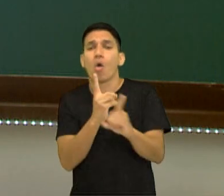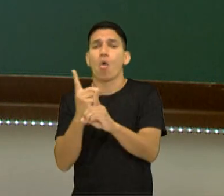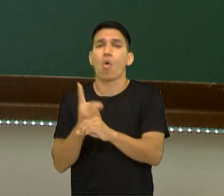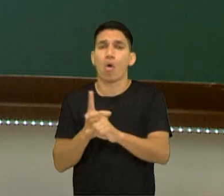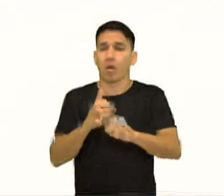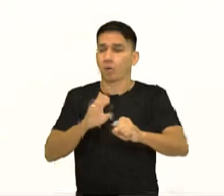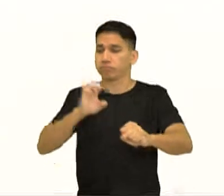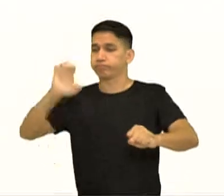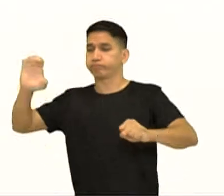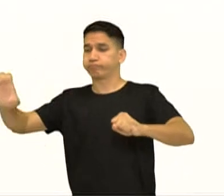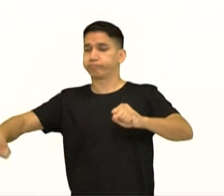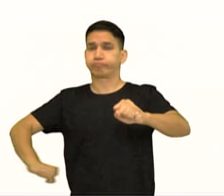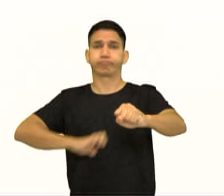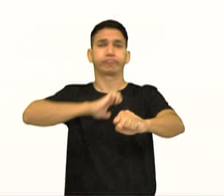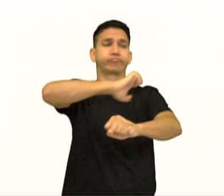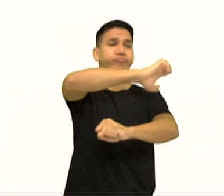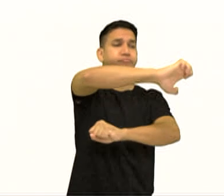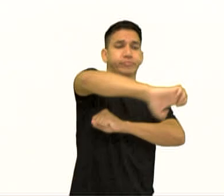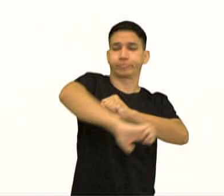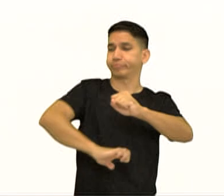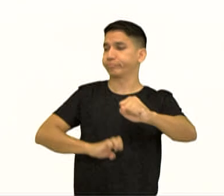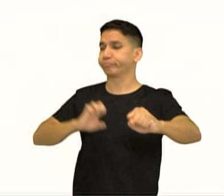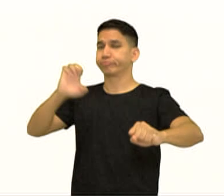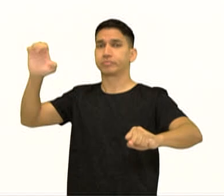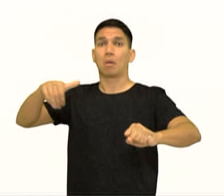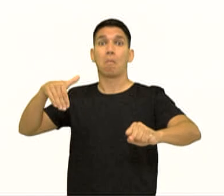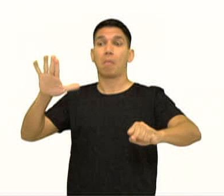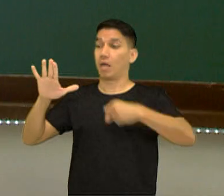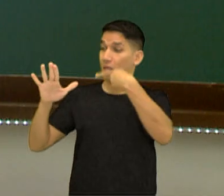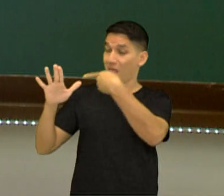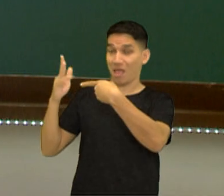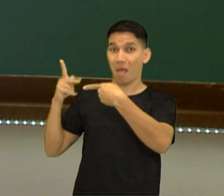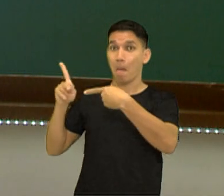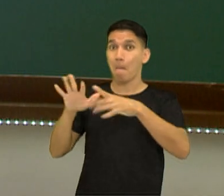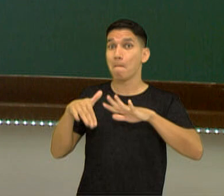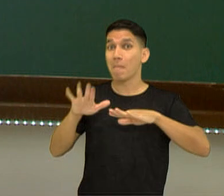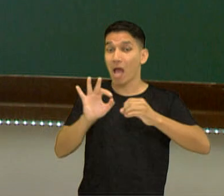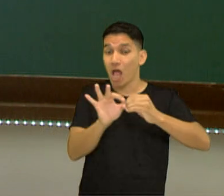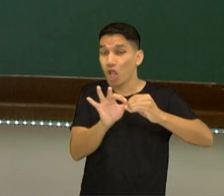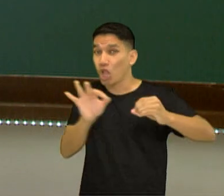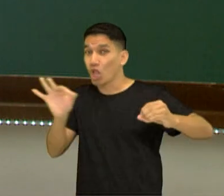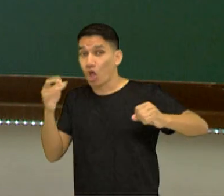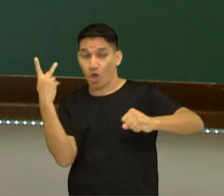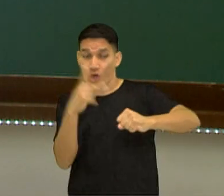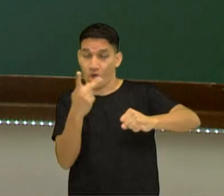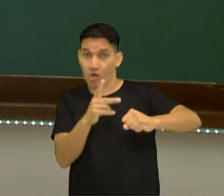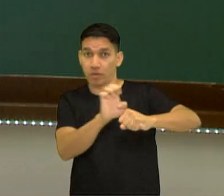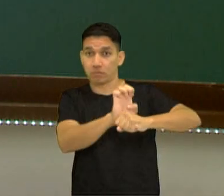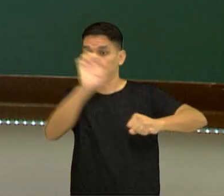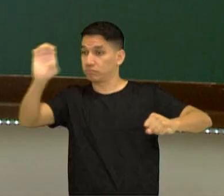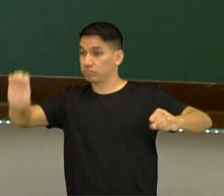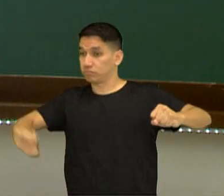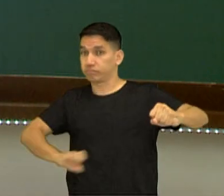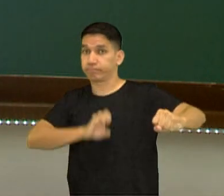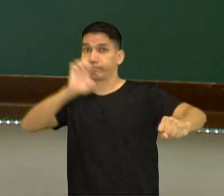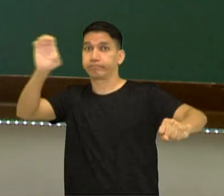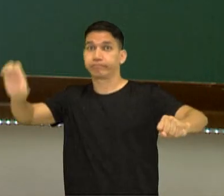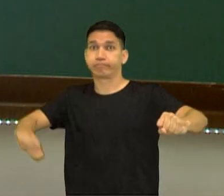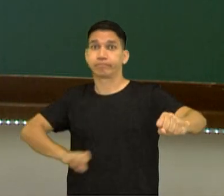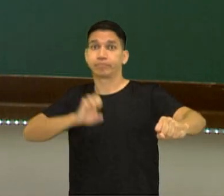afastadas do núcleo possuiriam maiores valores de energia. Então, quanto mais longe ele está do núcleo, maior é a